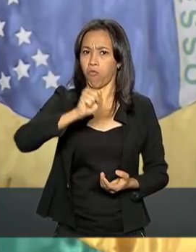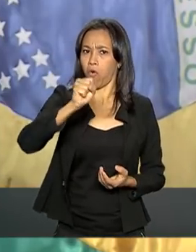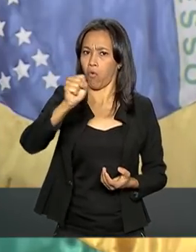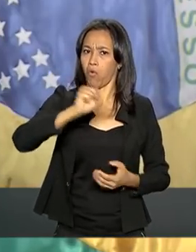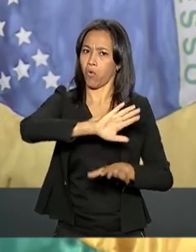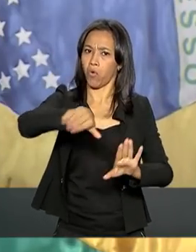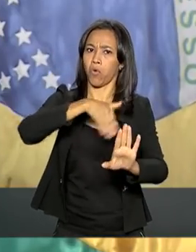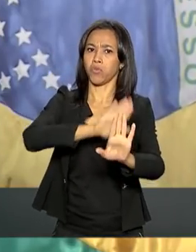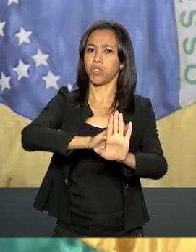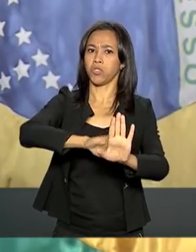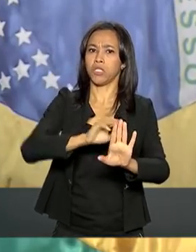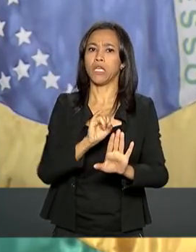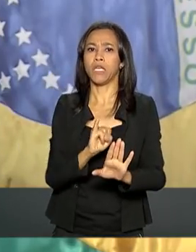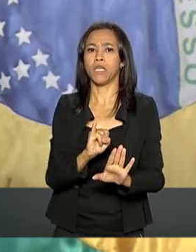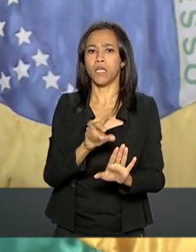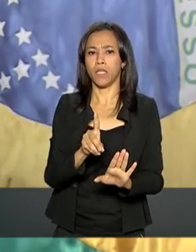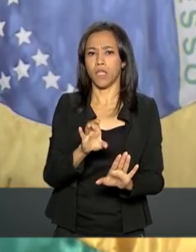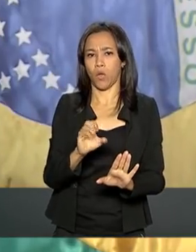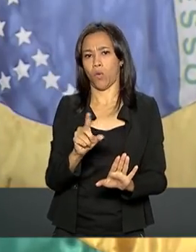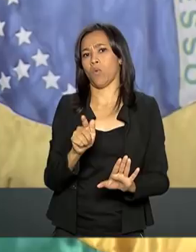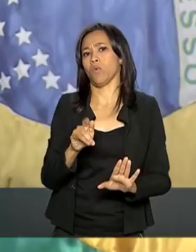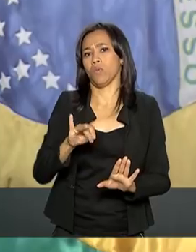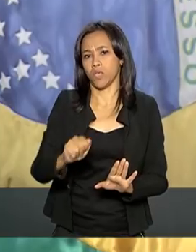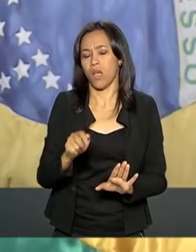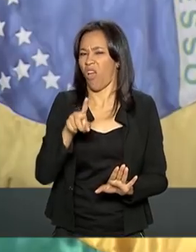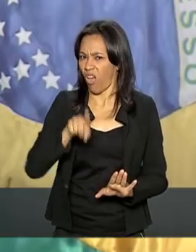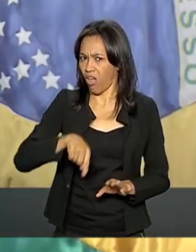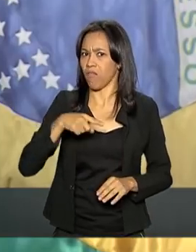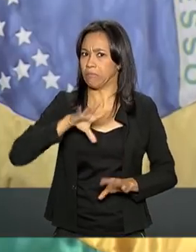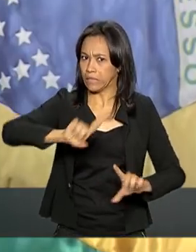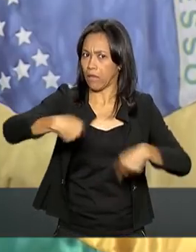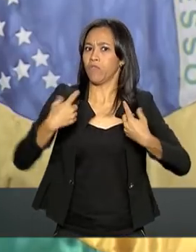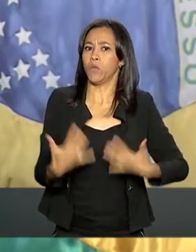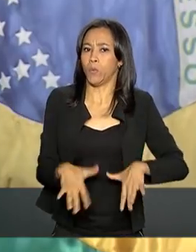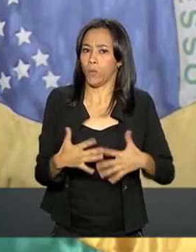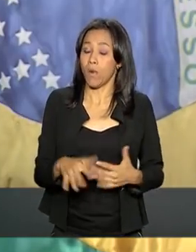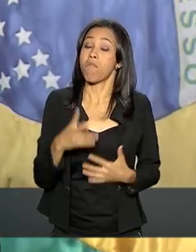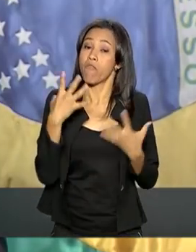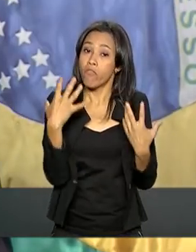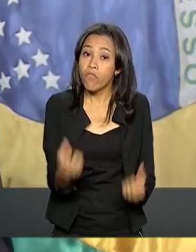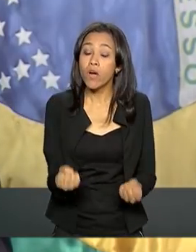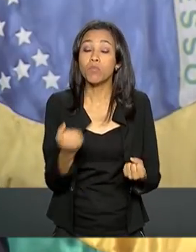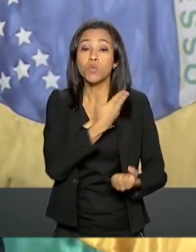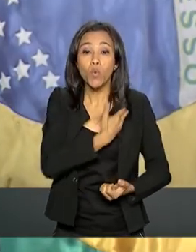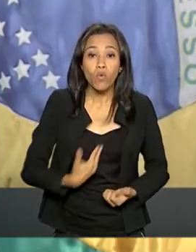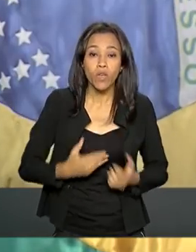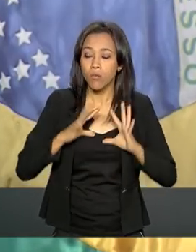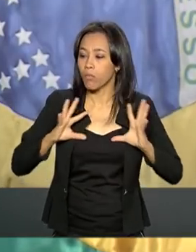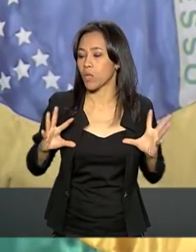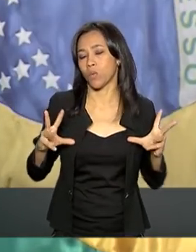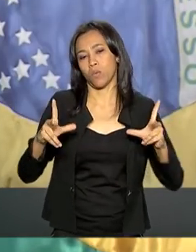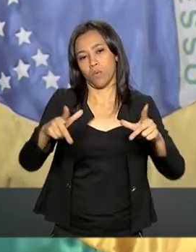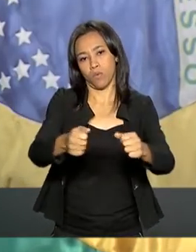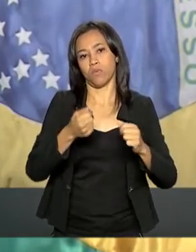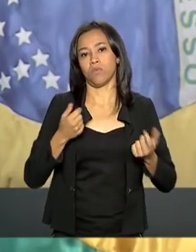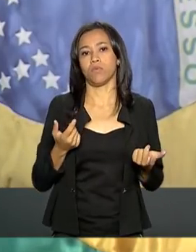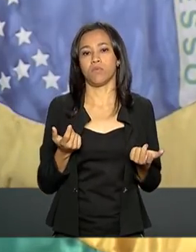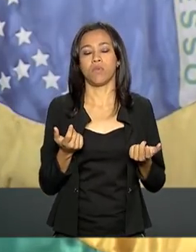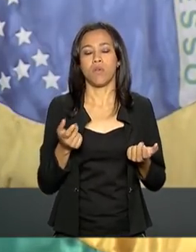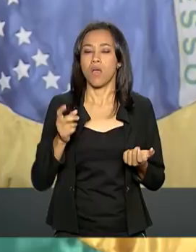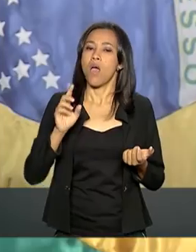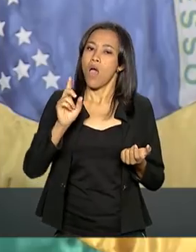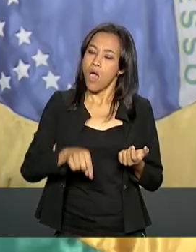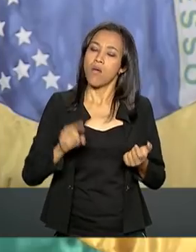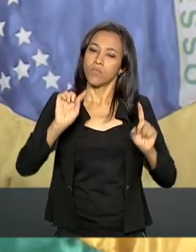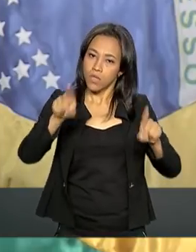É um desafio e nós, obviamente, vamos governar para todos, mas não deixa de ser um desafio